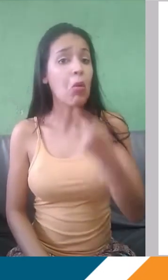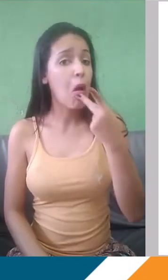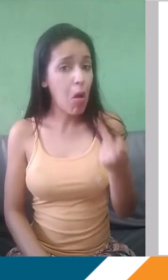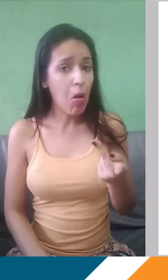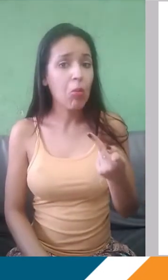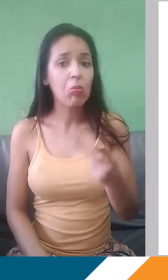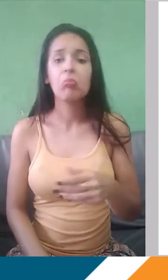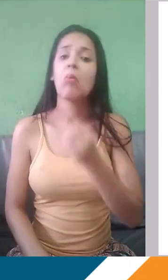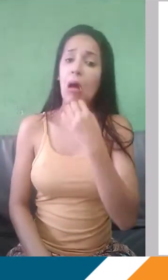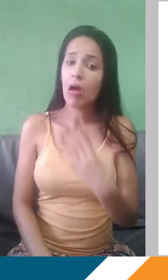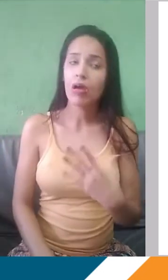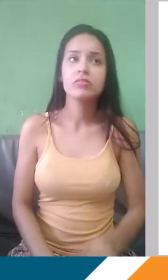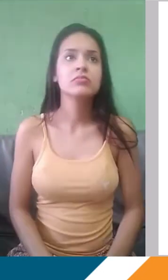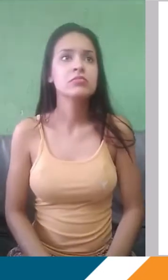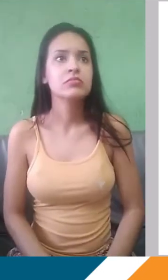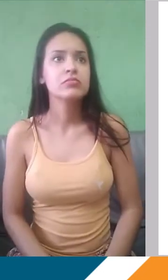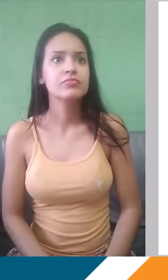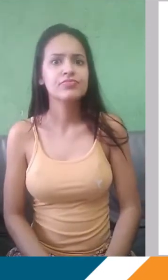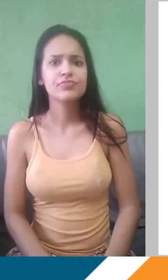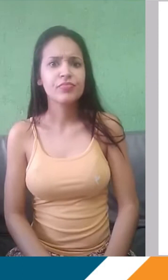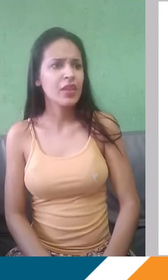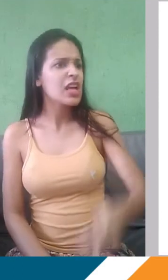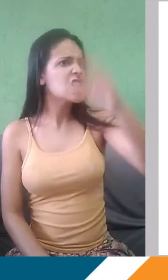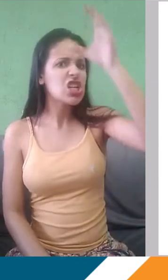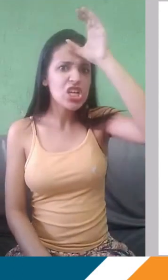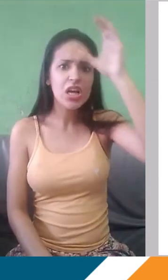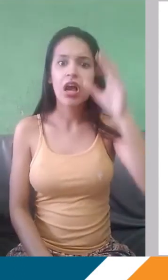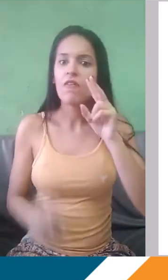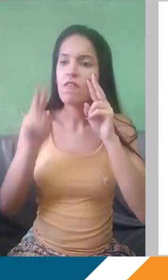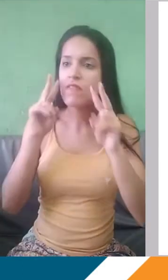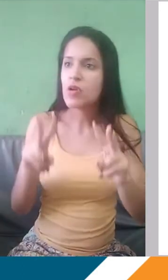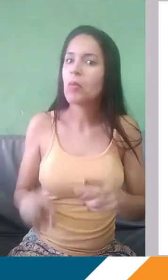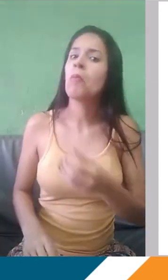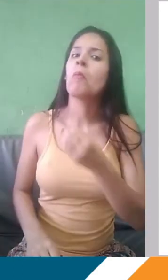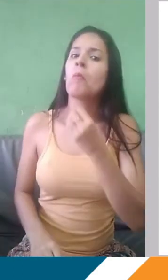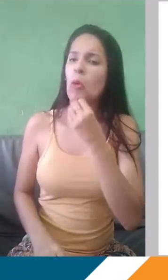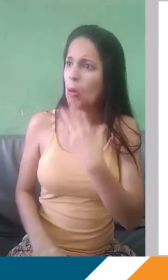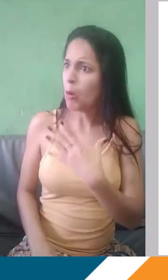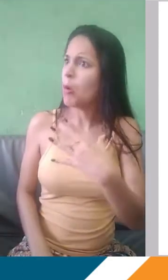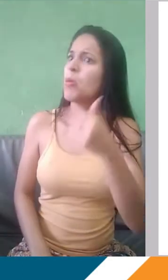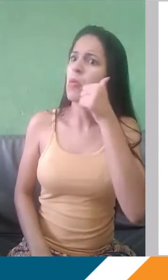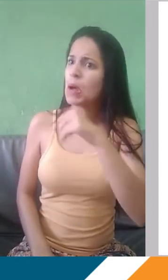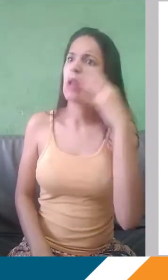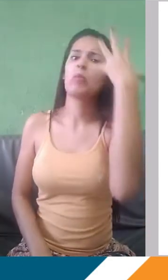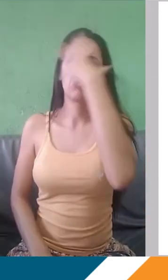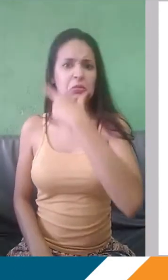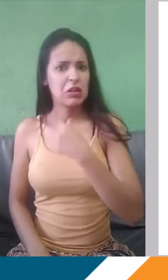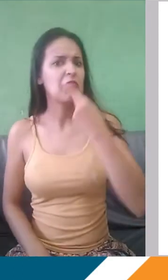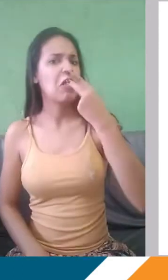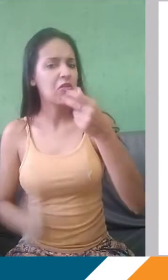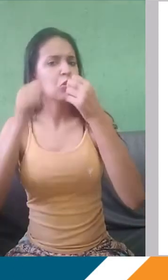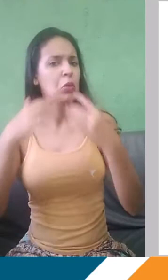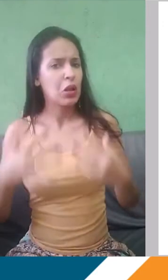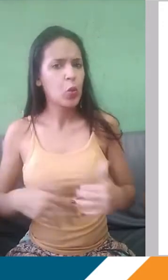Ficaram todas as tias admiradas da beleza da moça e de seus modos políticos de conversar. Falava